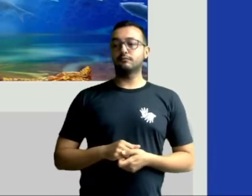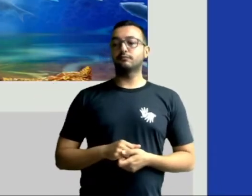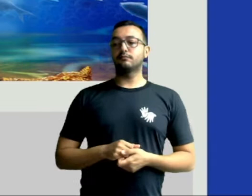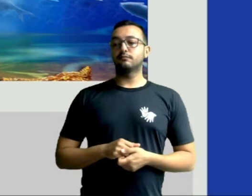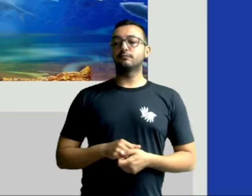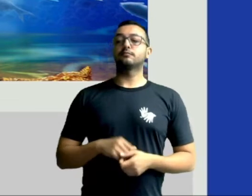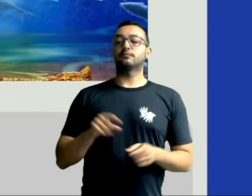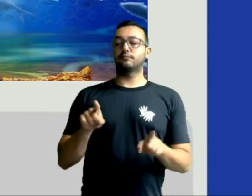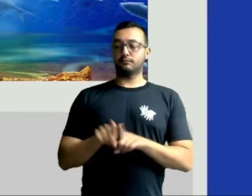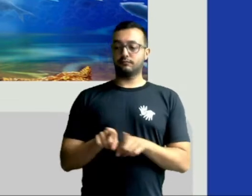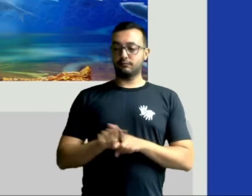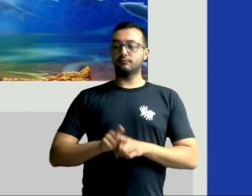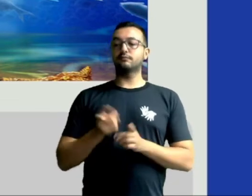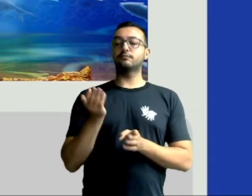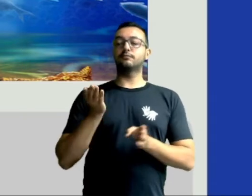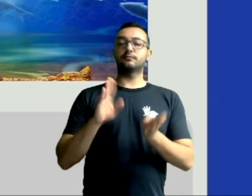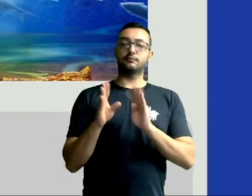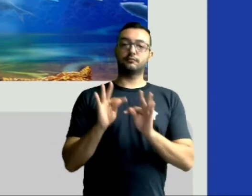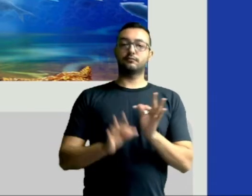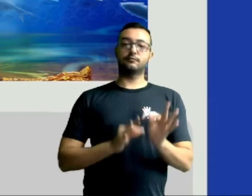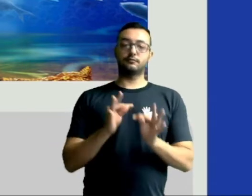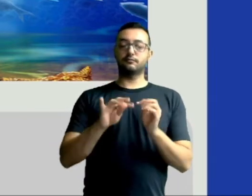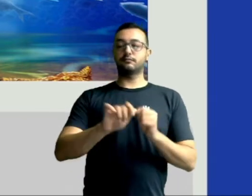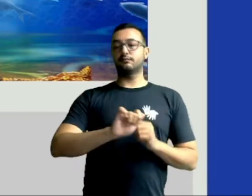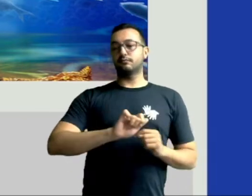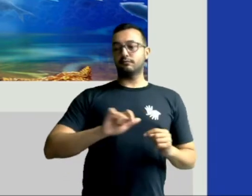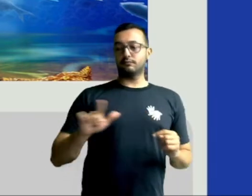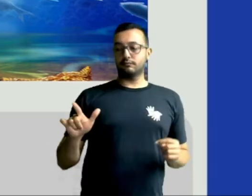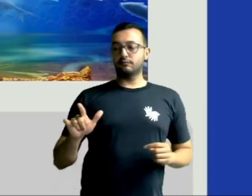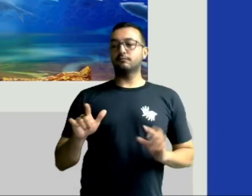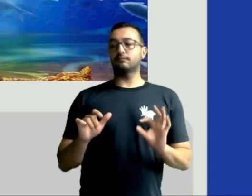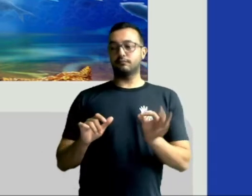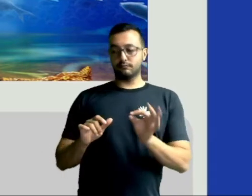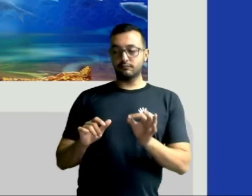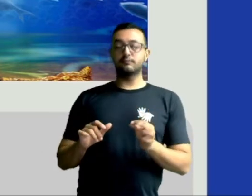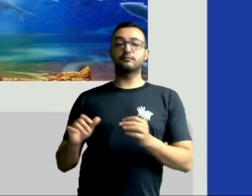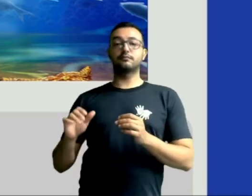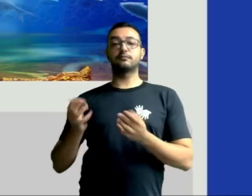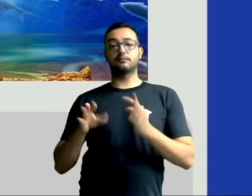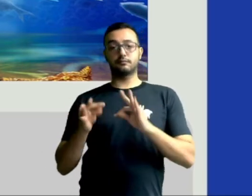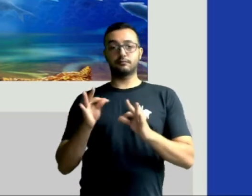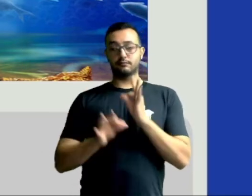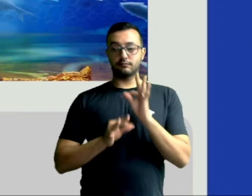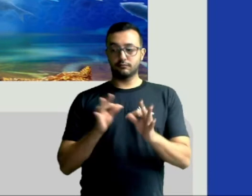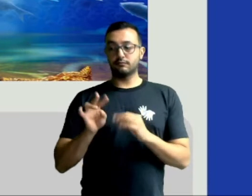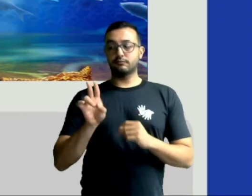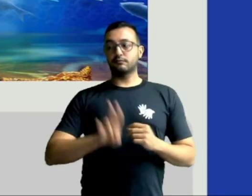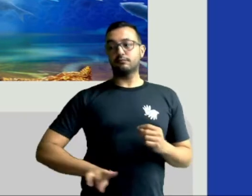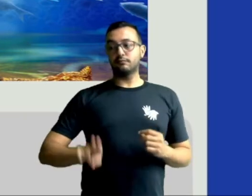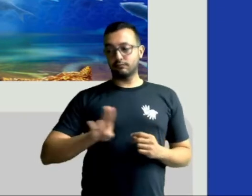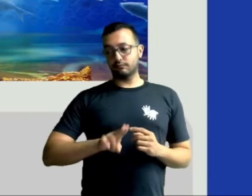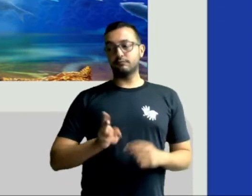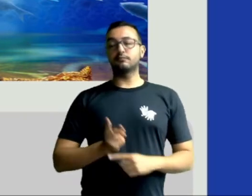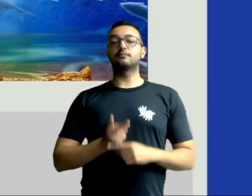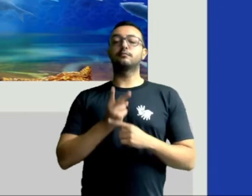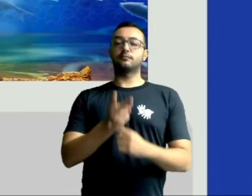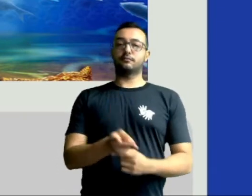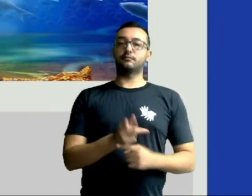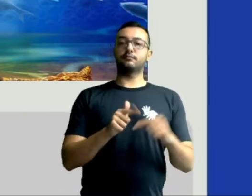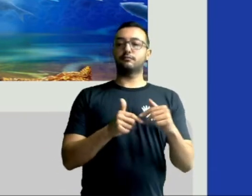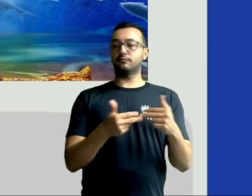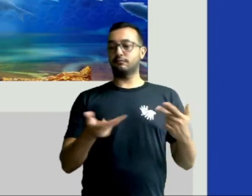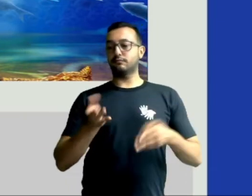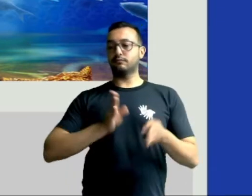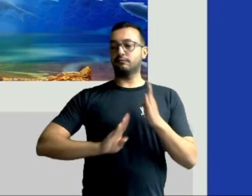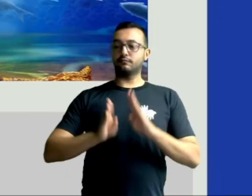Nós temos também a biotecnologia azul, tá certo? Essa biotecnologia ela é utilizada na busca por